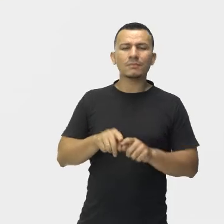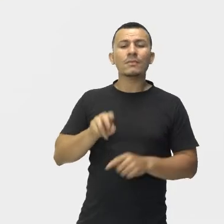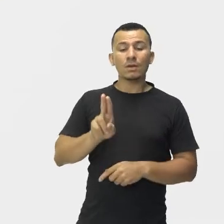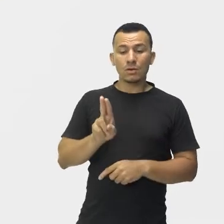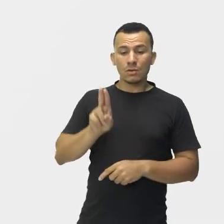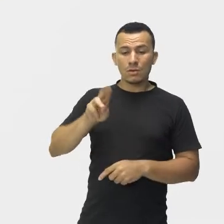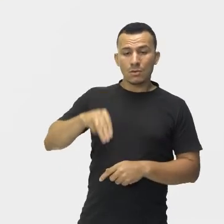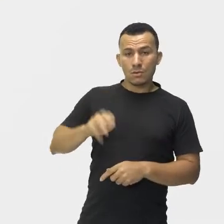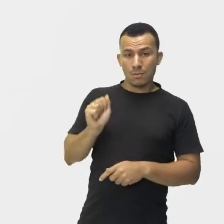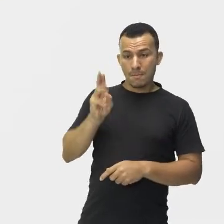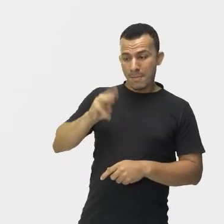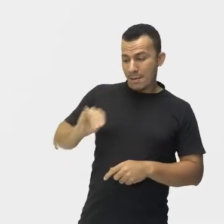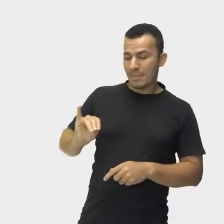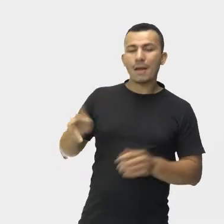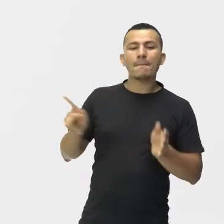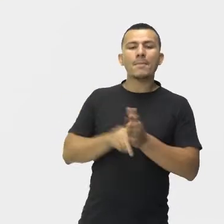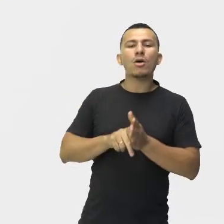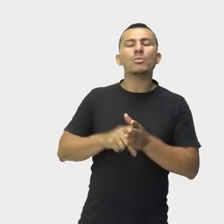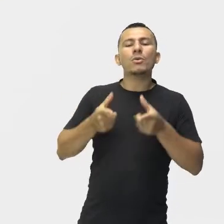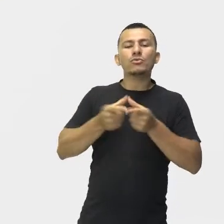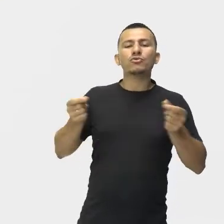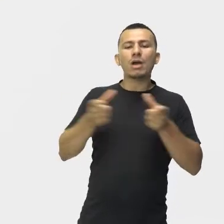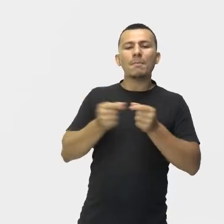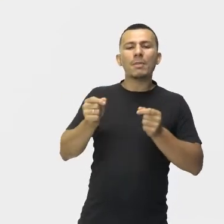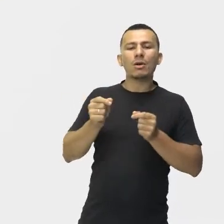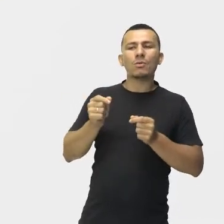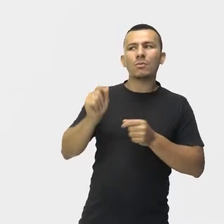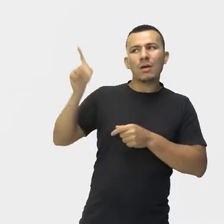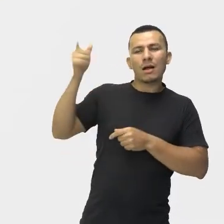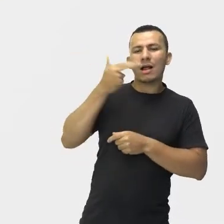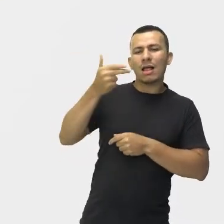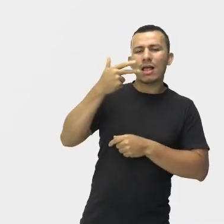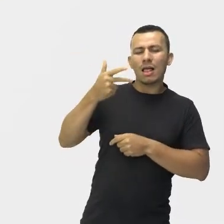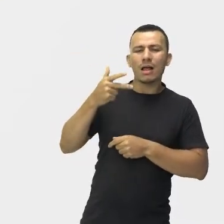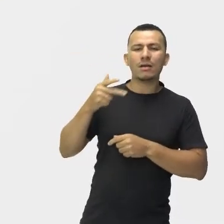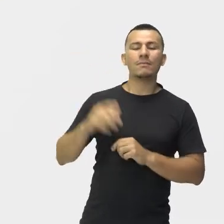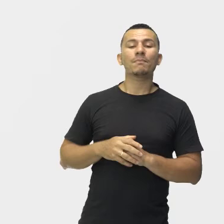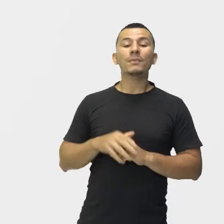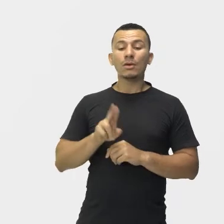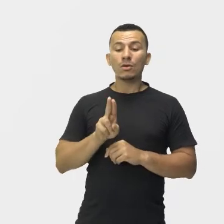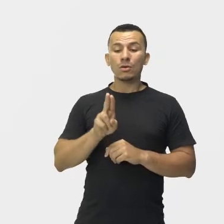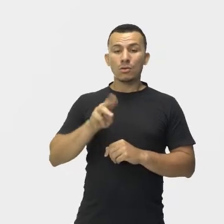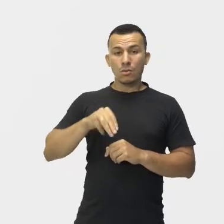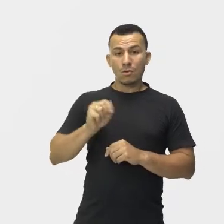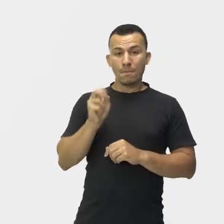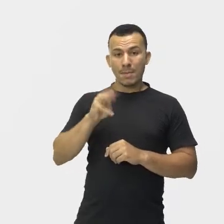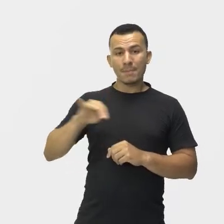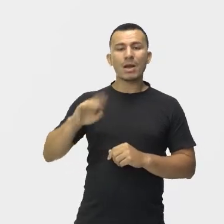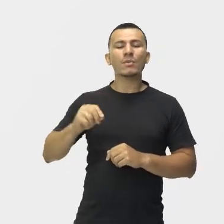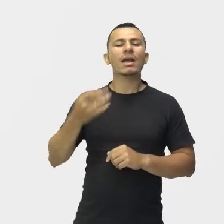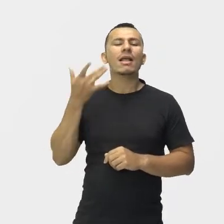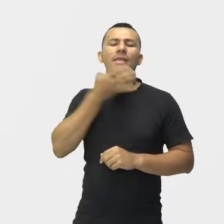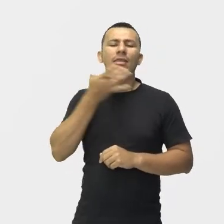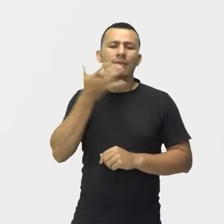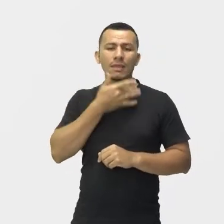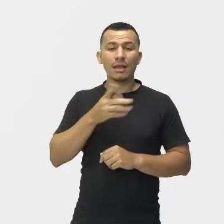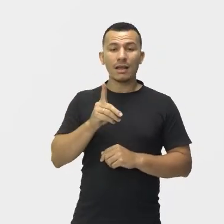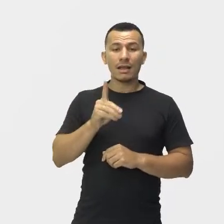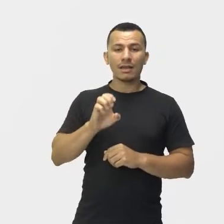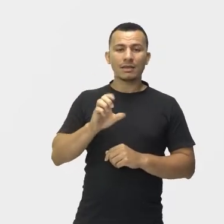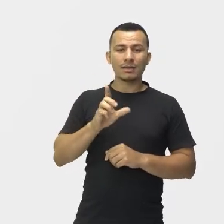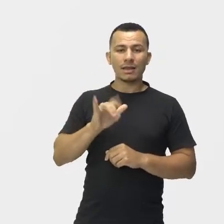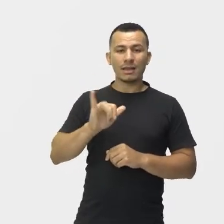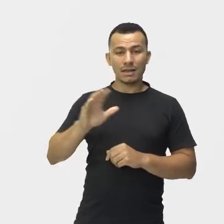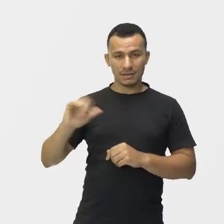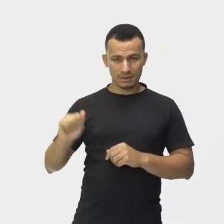aí do japonês, né? Que quer dizer delícia. Então assim, você está ali provando um tomate, por exemplo. E o tomate, como nós sabemos,